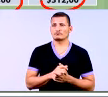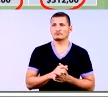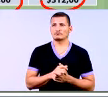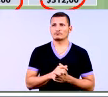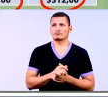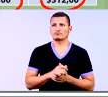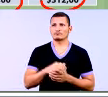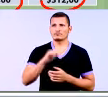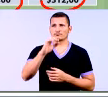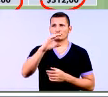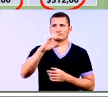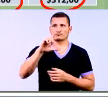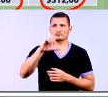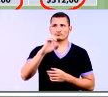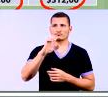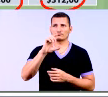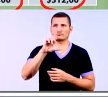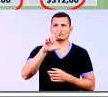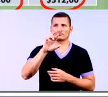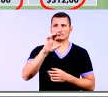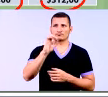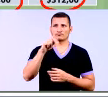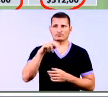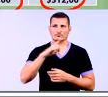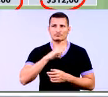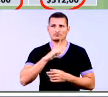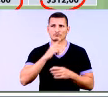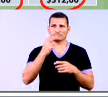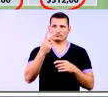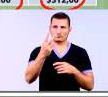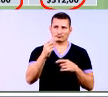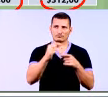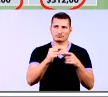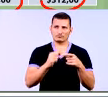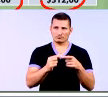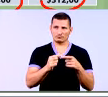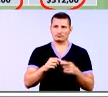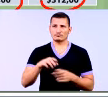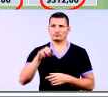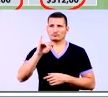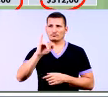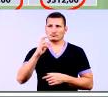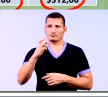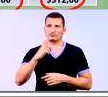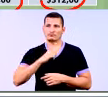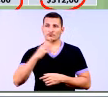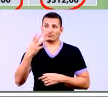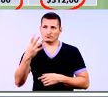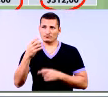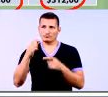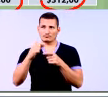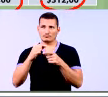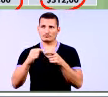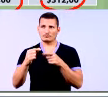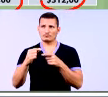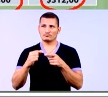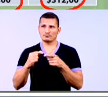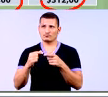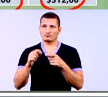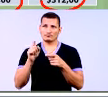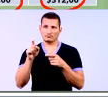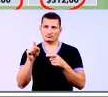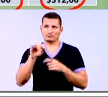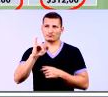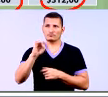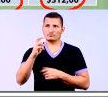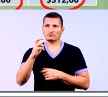núcleos. O Celeron tem 2 e o i5 tem 4. Ah, beleza. Mas o i5, esse i5 aqui, esse modelo de